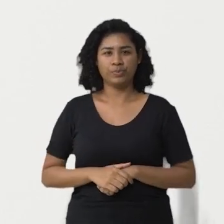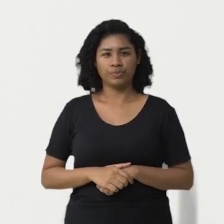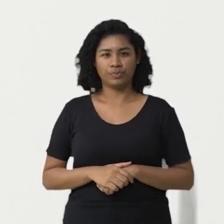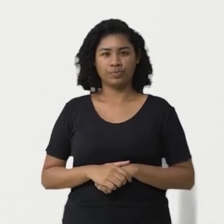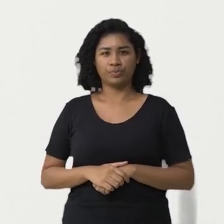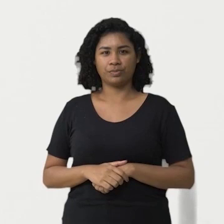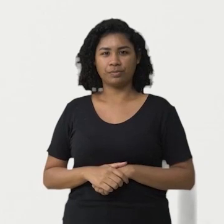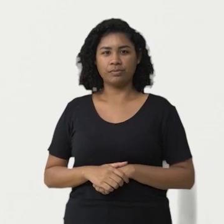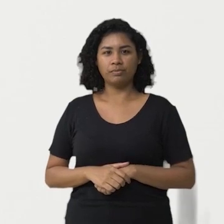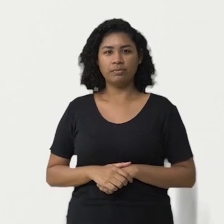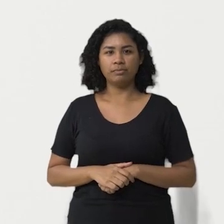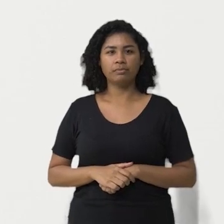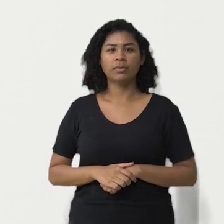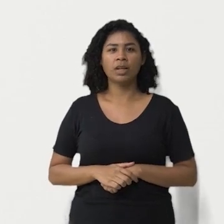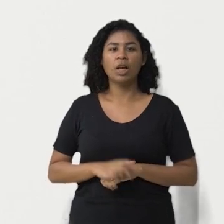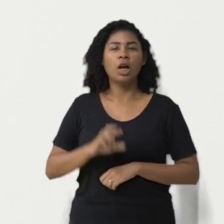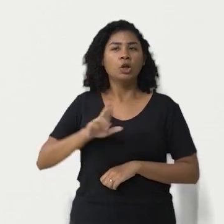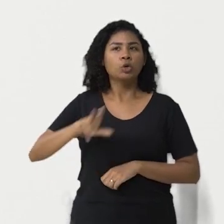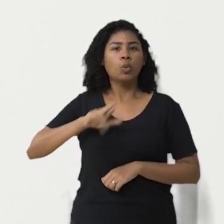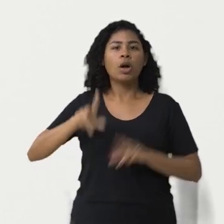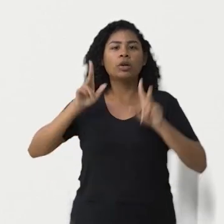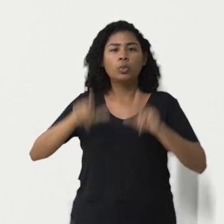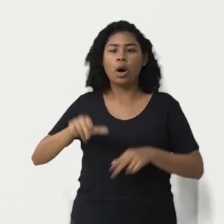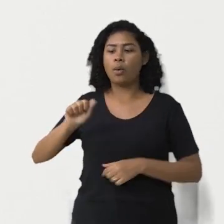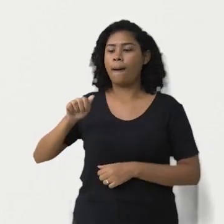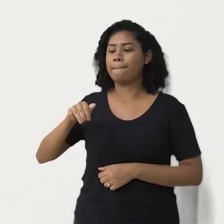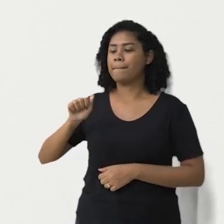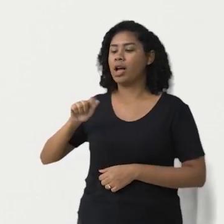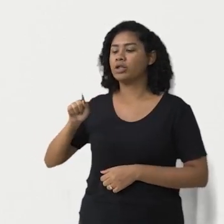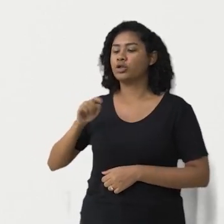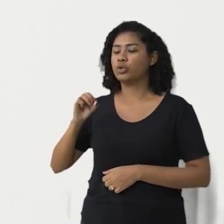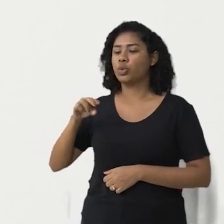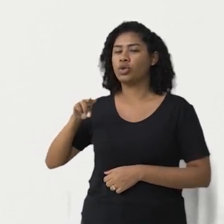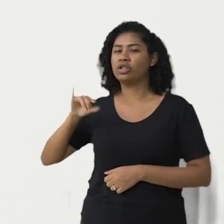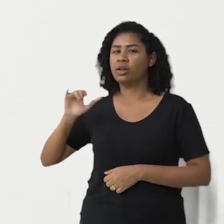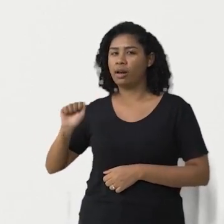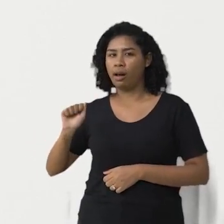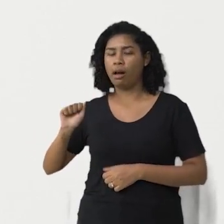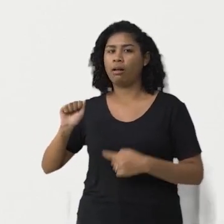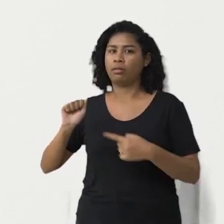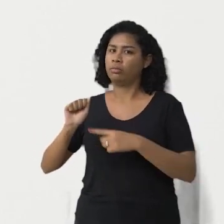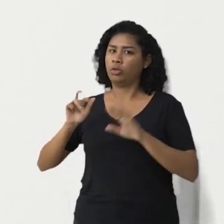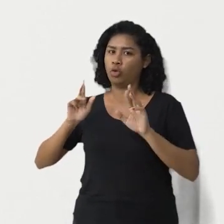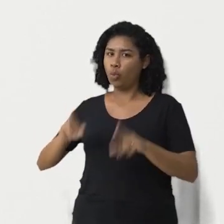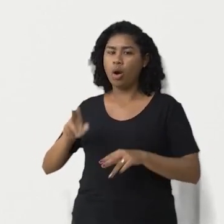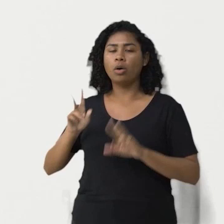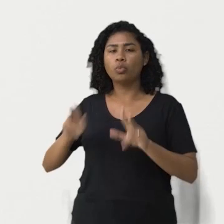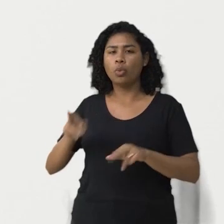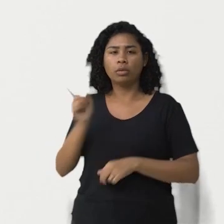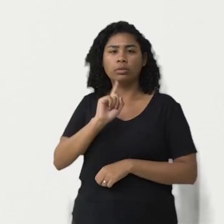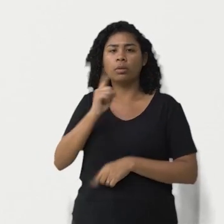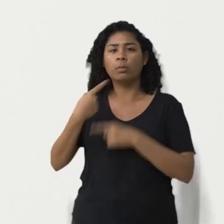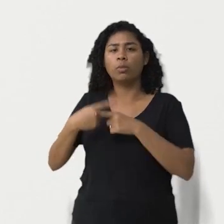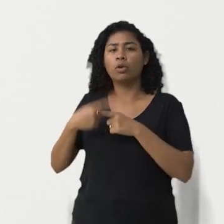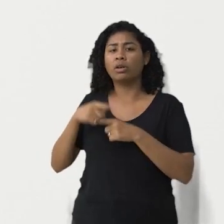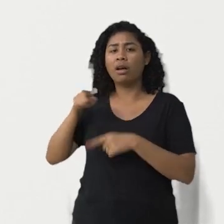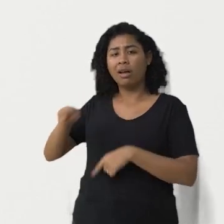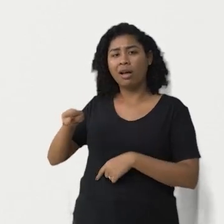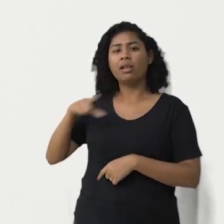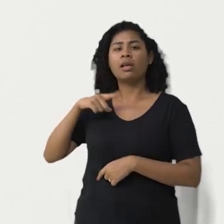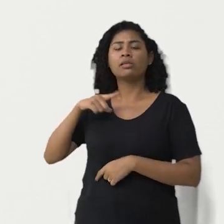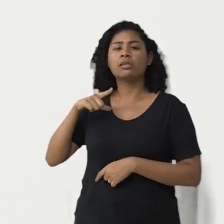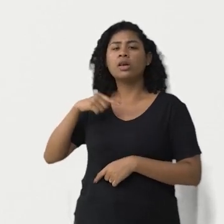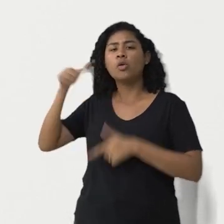do Brasil. Não é igual à região amazônica, né, que pega ali as áreas de outros países,